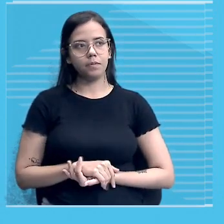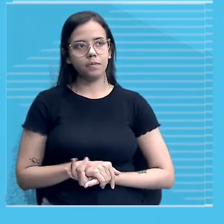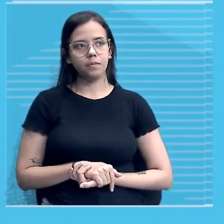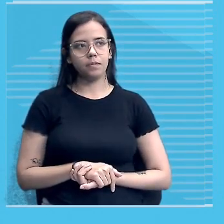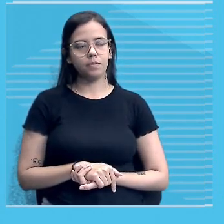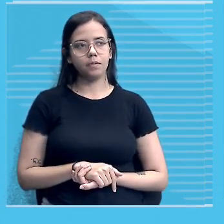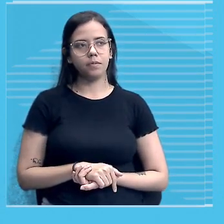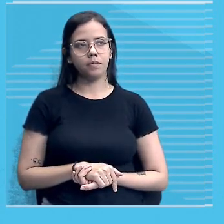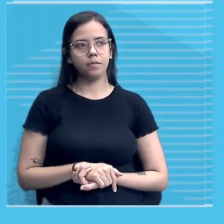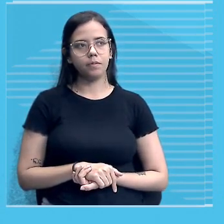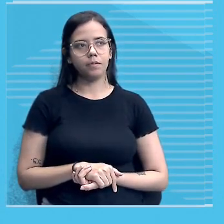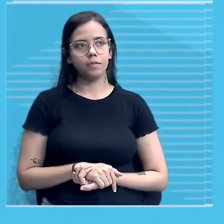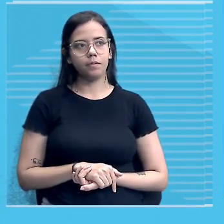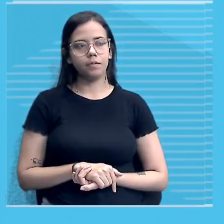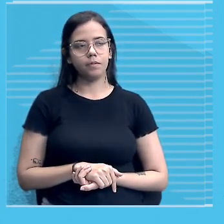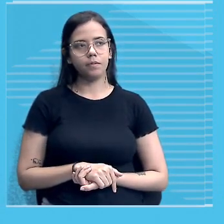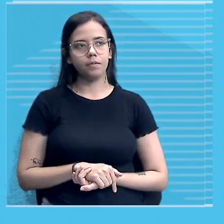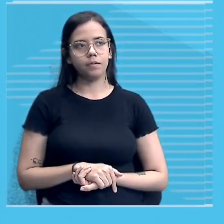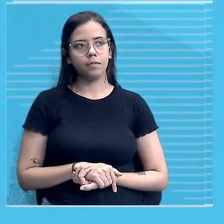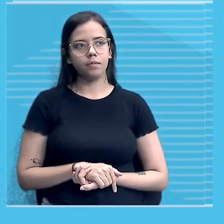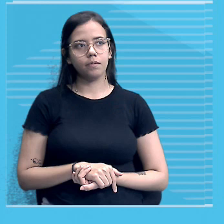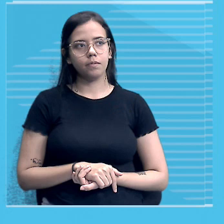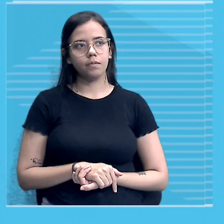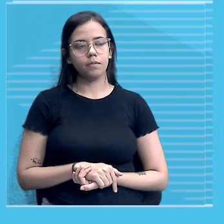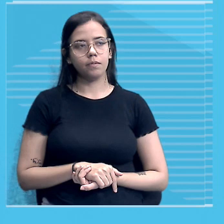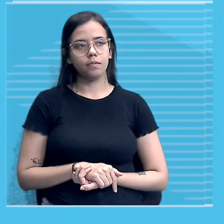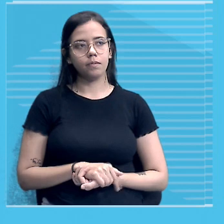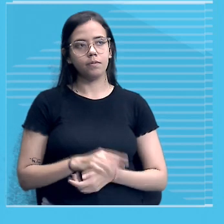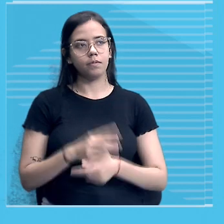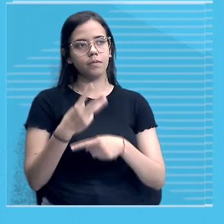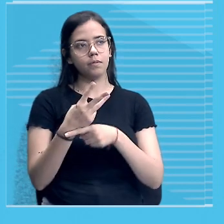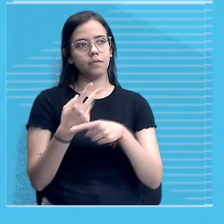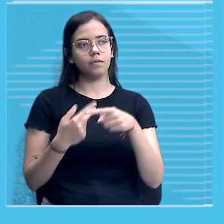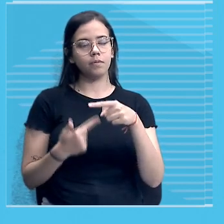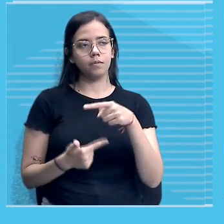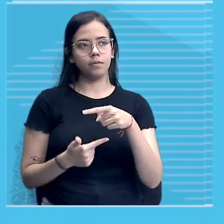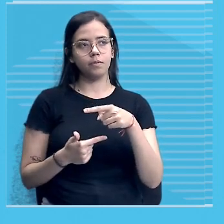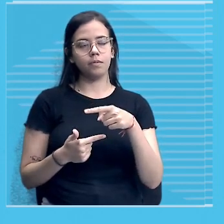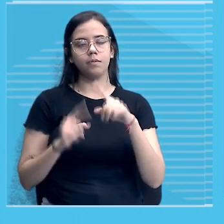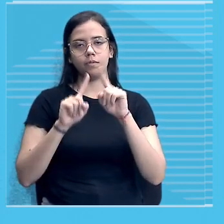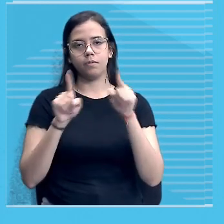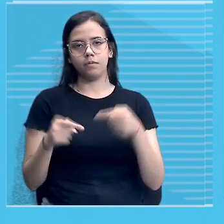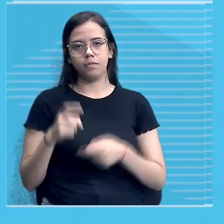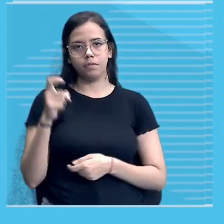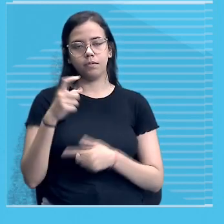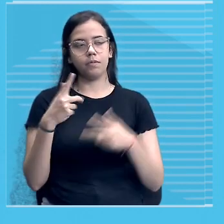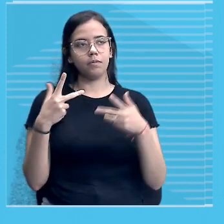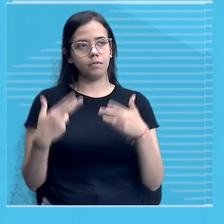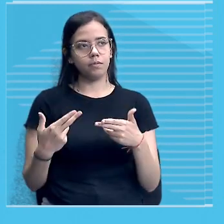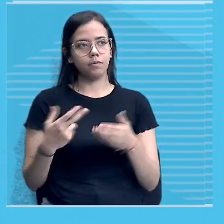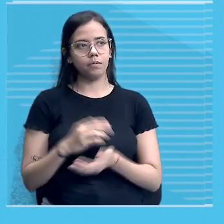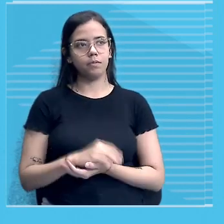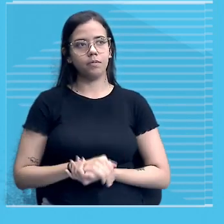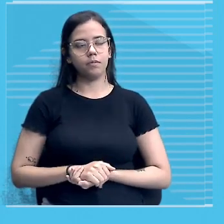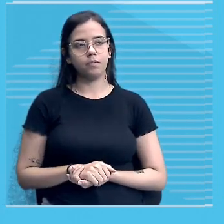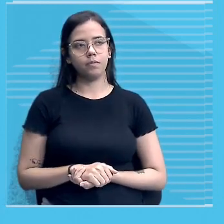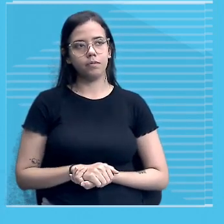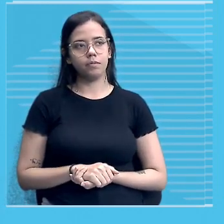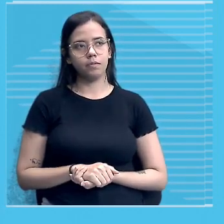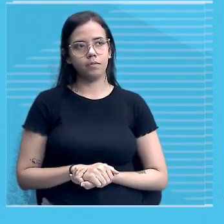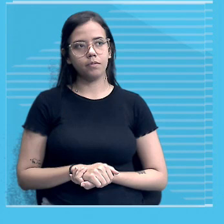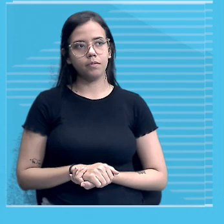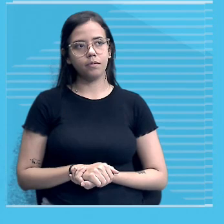a 3 sobre 2 elevado a x = 3 sobre 2 o